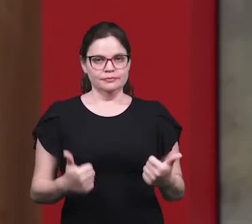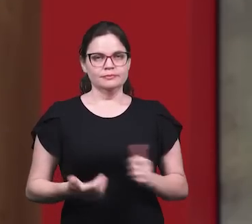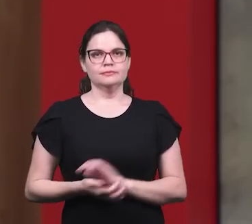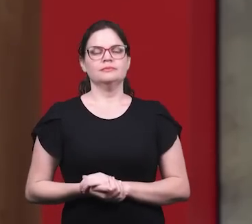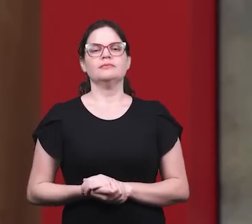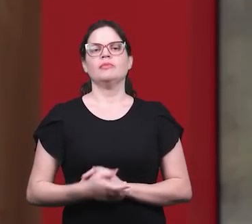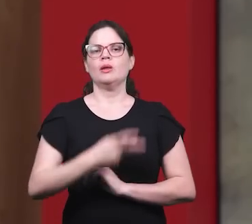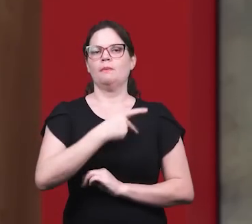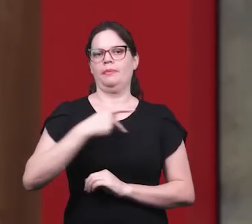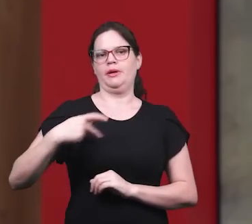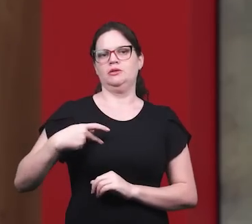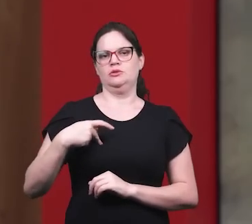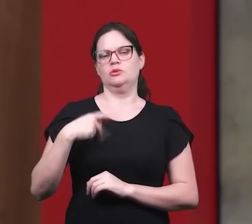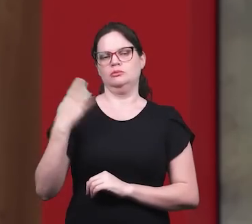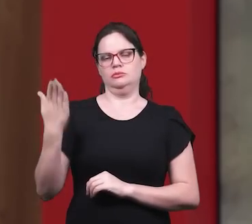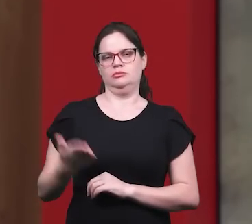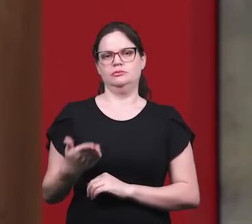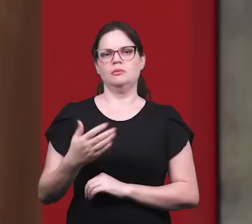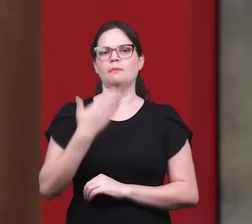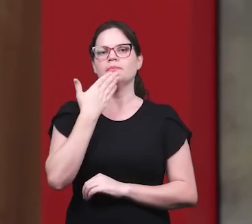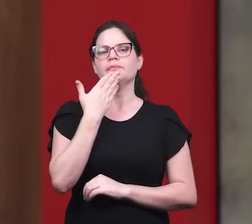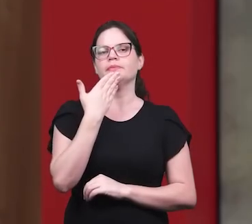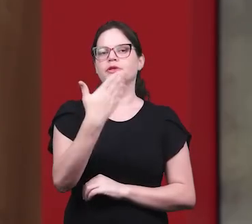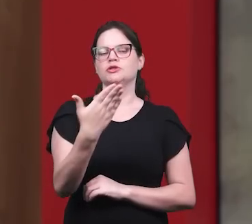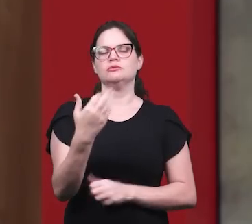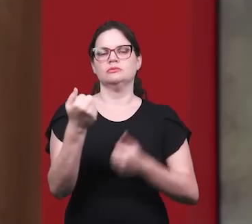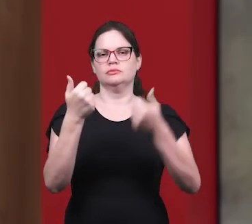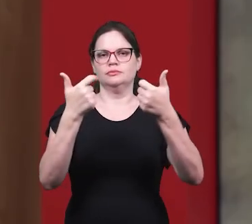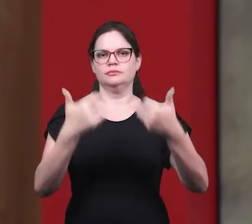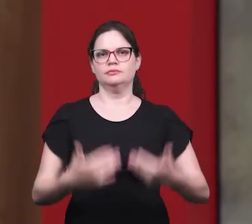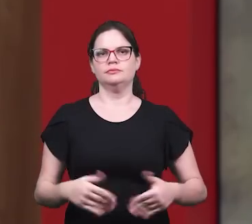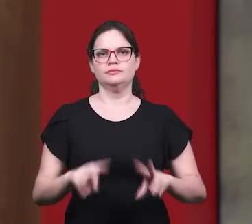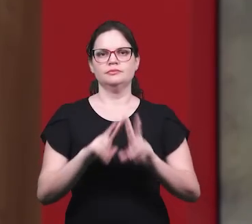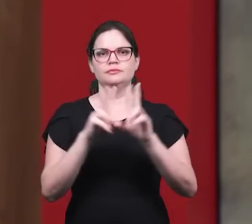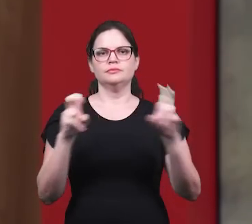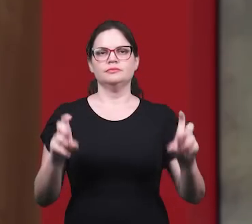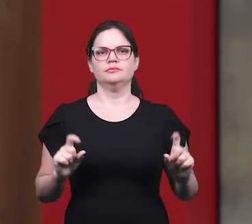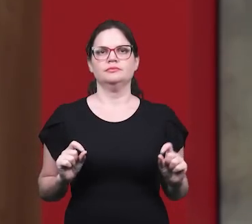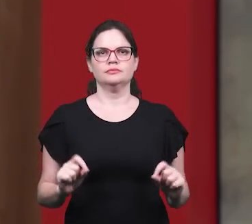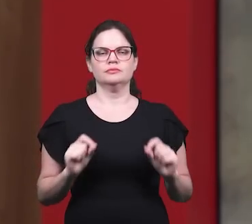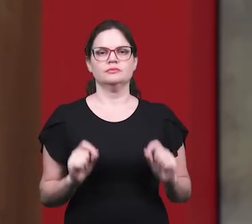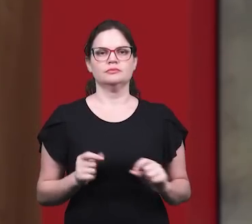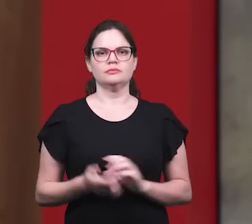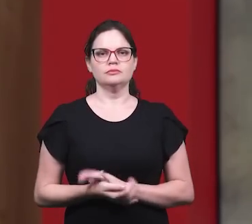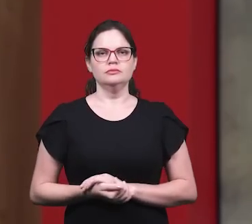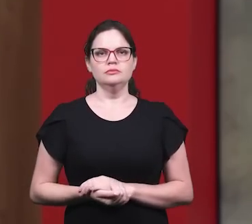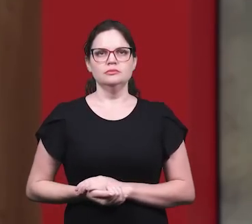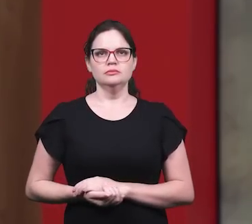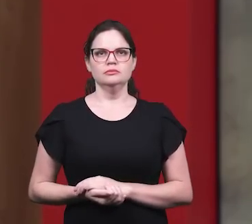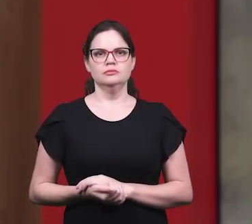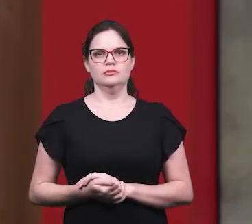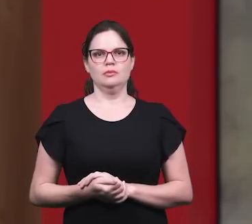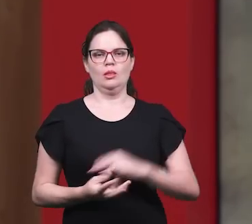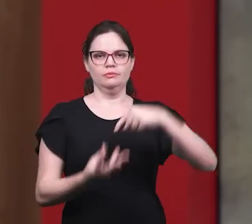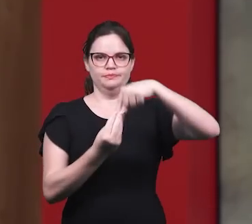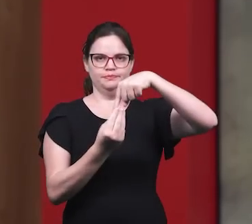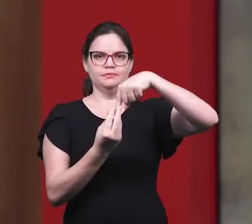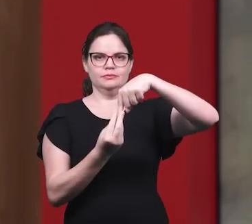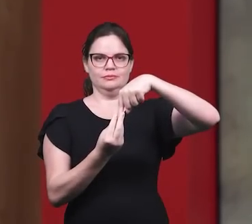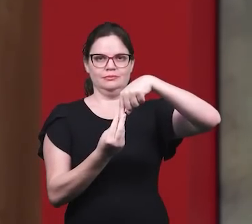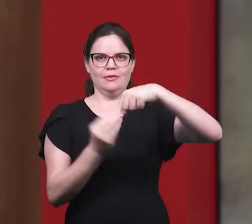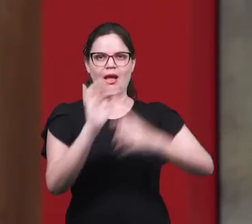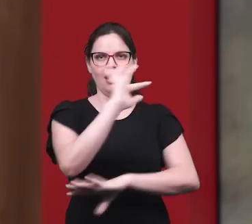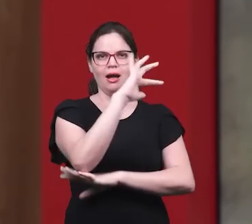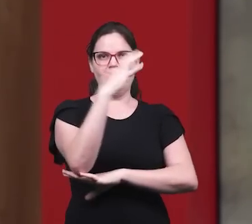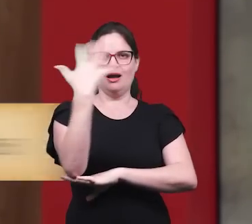O pastor Ian pediu que falasse alguma coisa sobre a figueira, né?